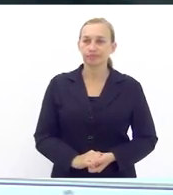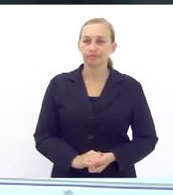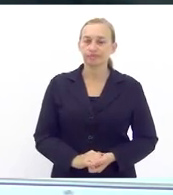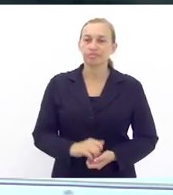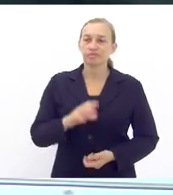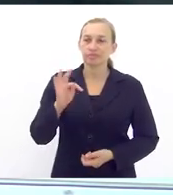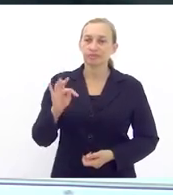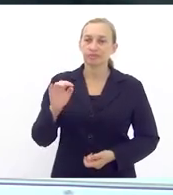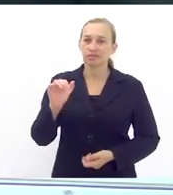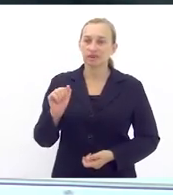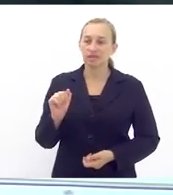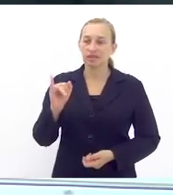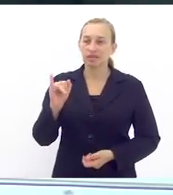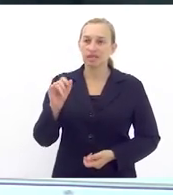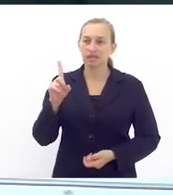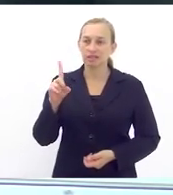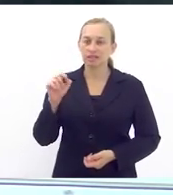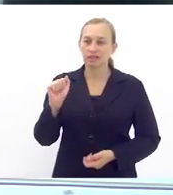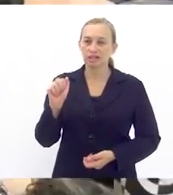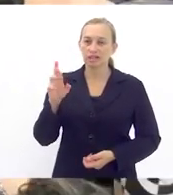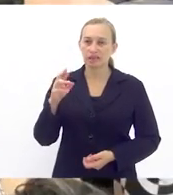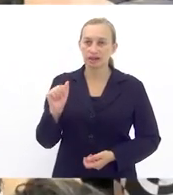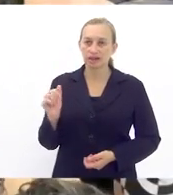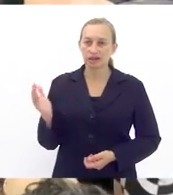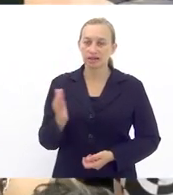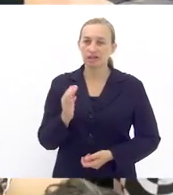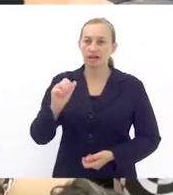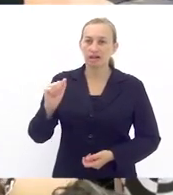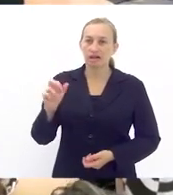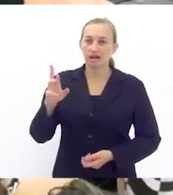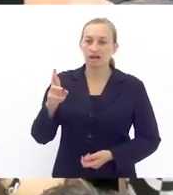Araújo com a palavra